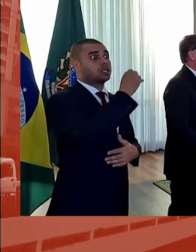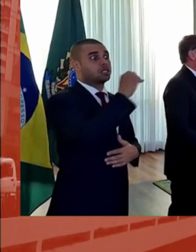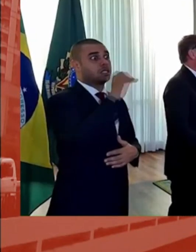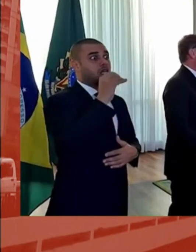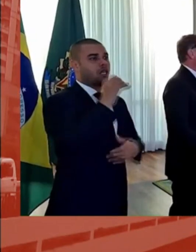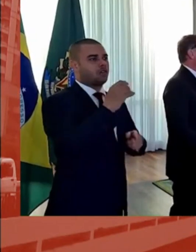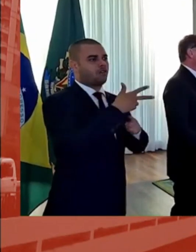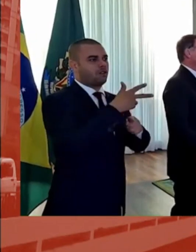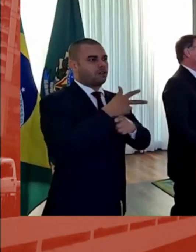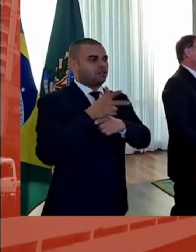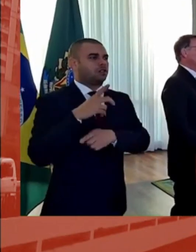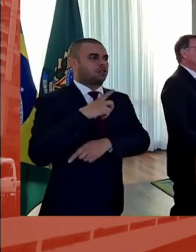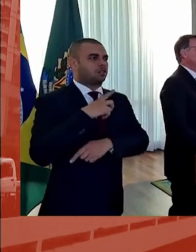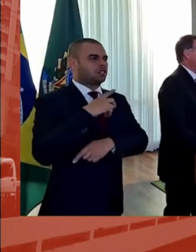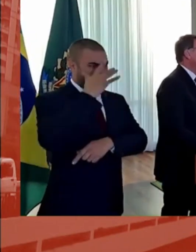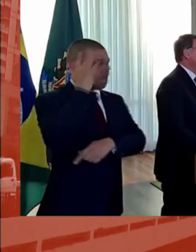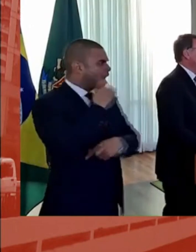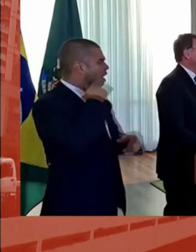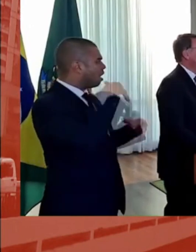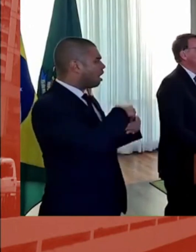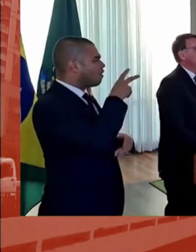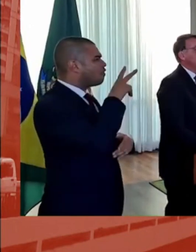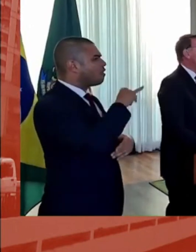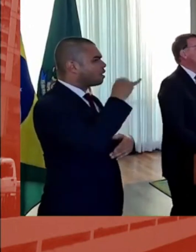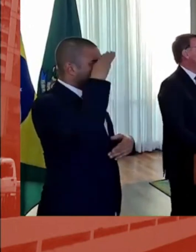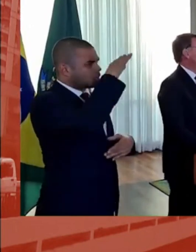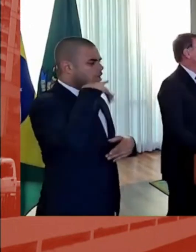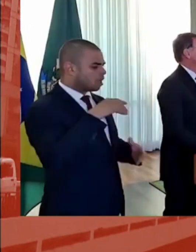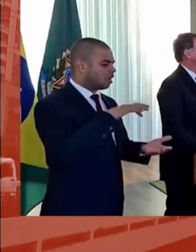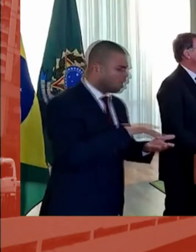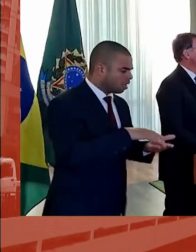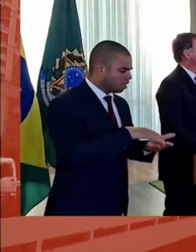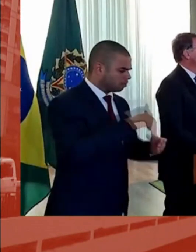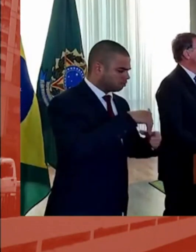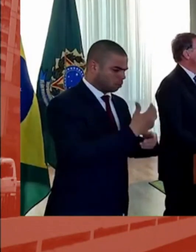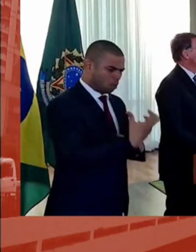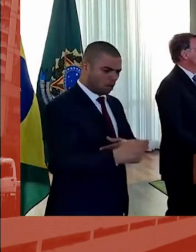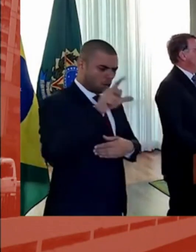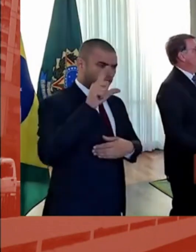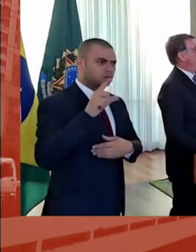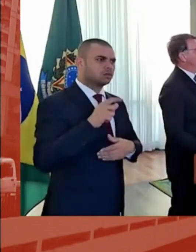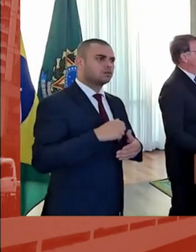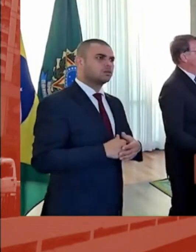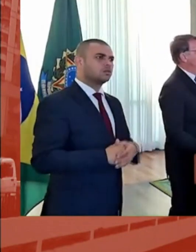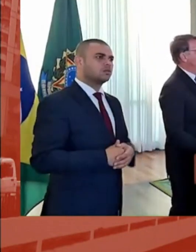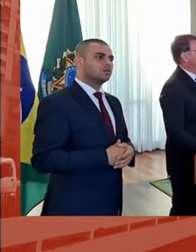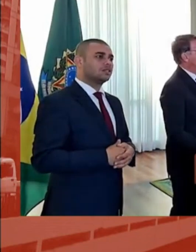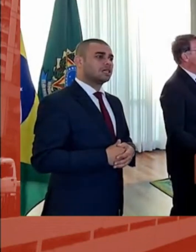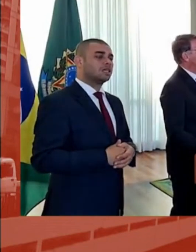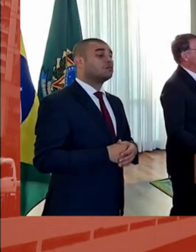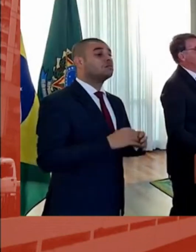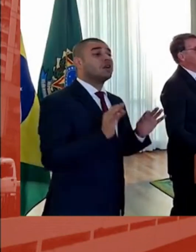tem uma imunidade, chefe de Estado, é uma situação diferente, mas cabe ao procurador da República provocar